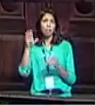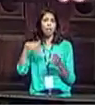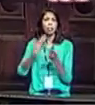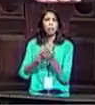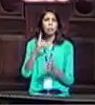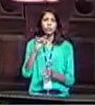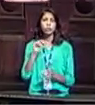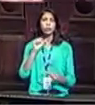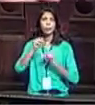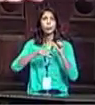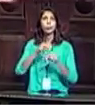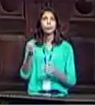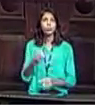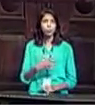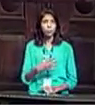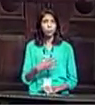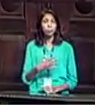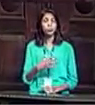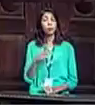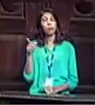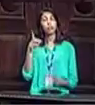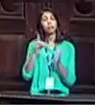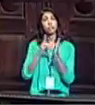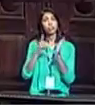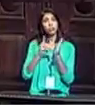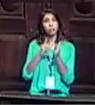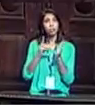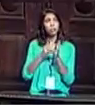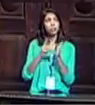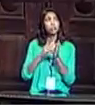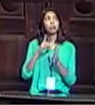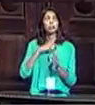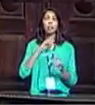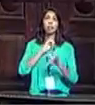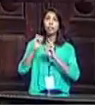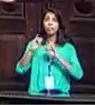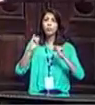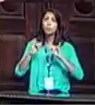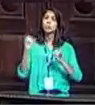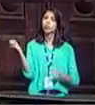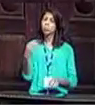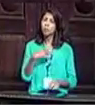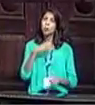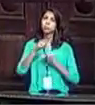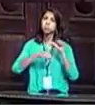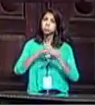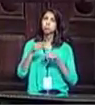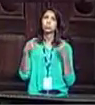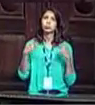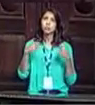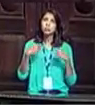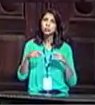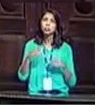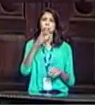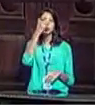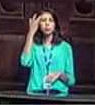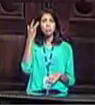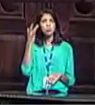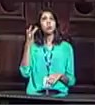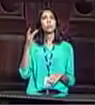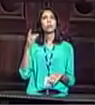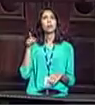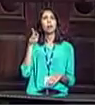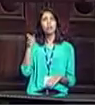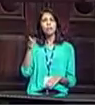renovação da... Que o Detran esteja com as informações atualizadas. O cidadão chega